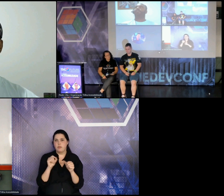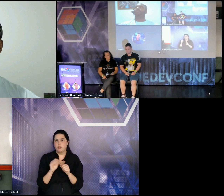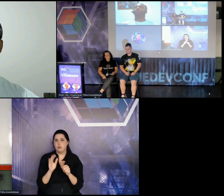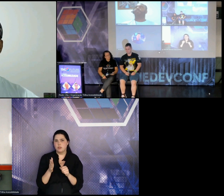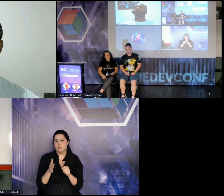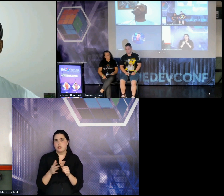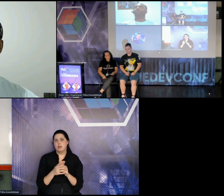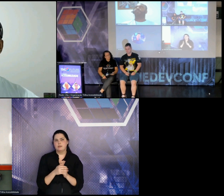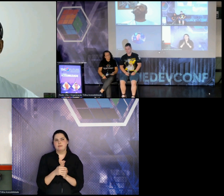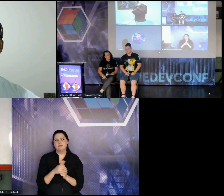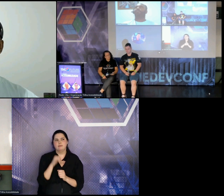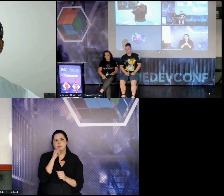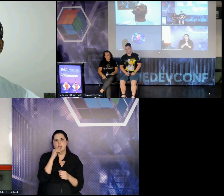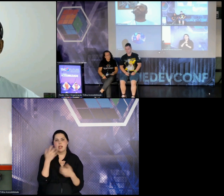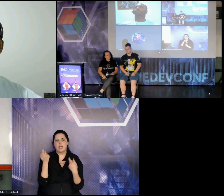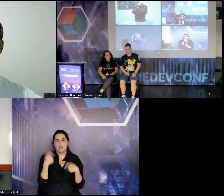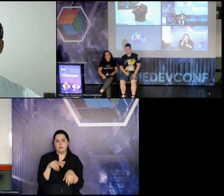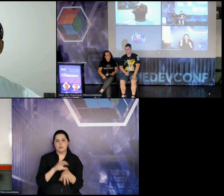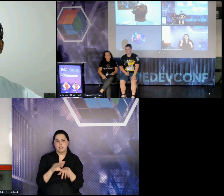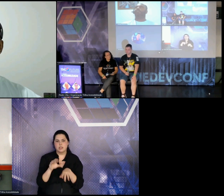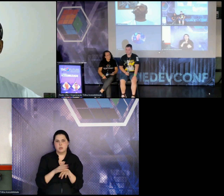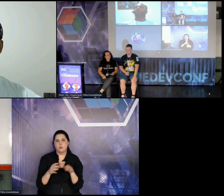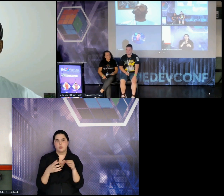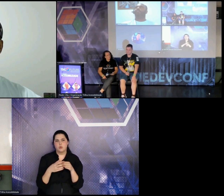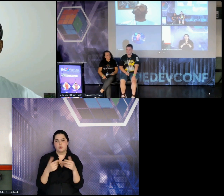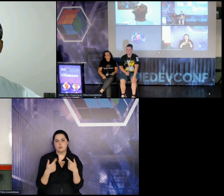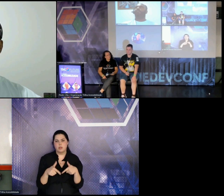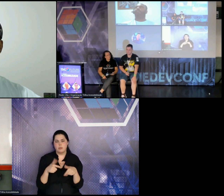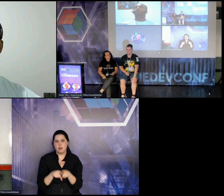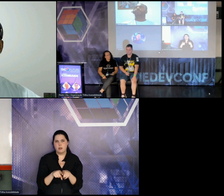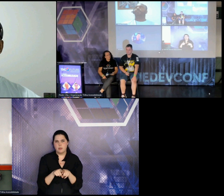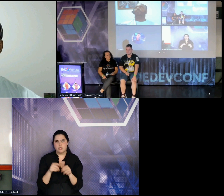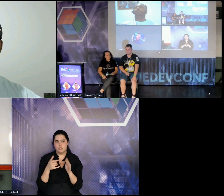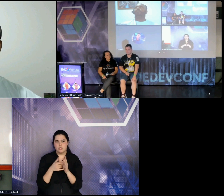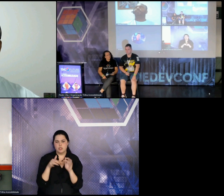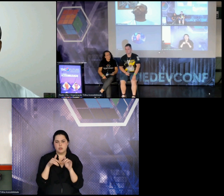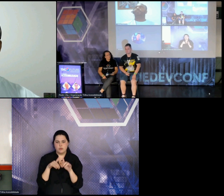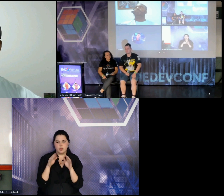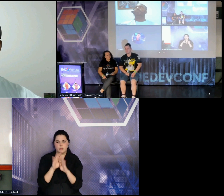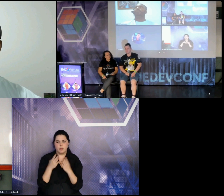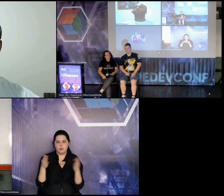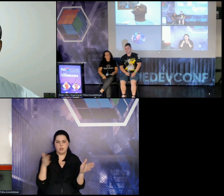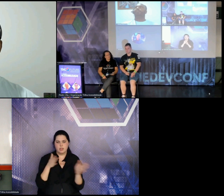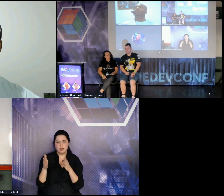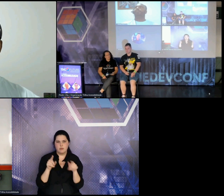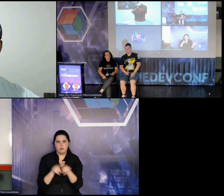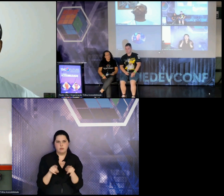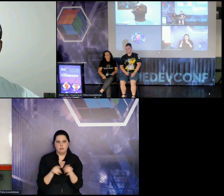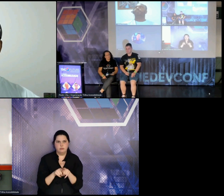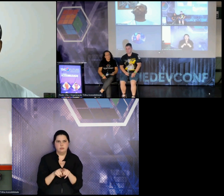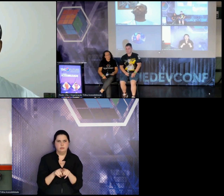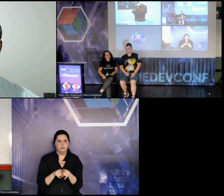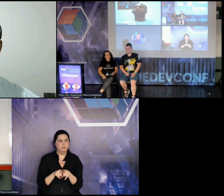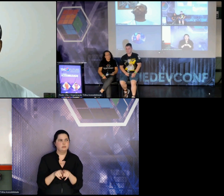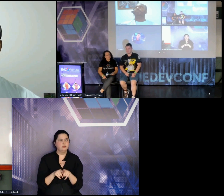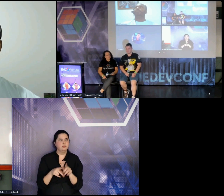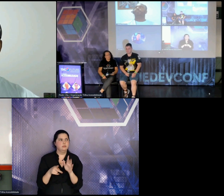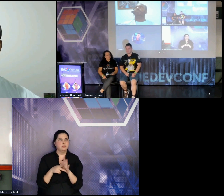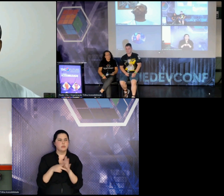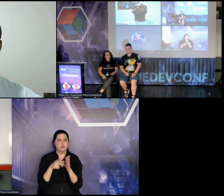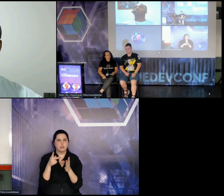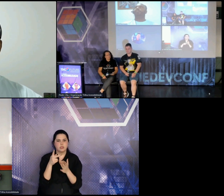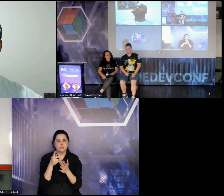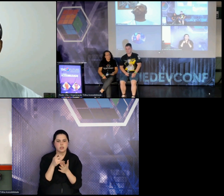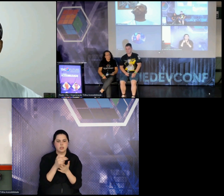exemplo, capacitação dos times, desenvolvimento de bibliotecas acessíveis, por exemplo, no próprio design